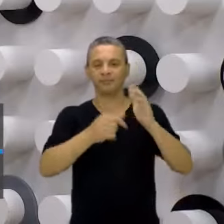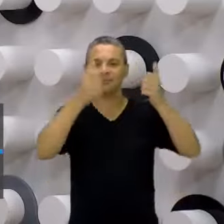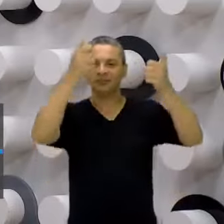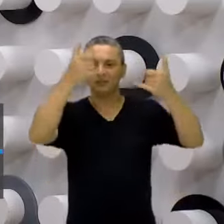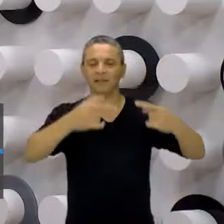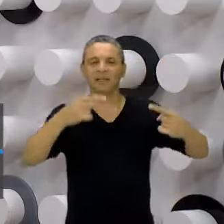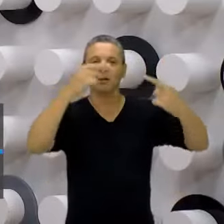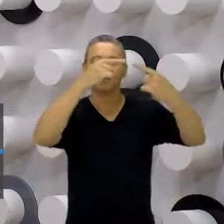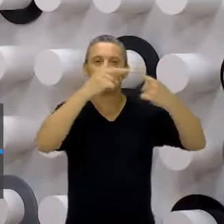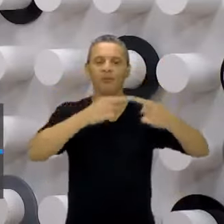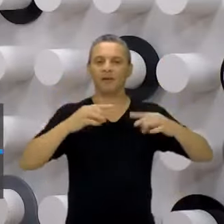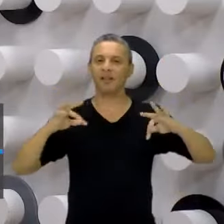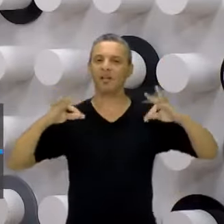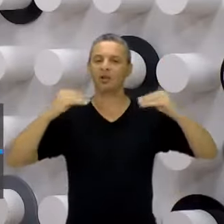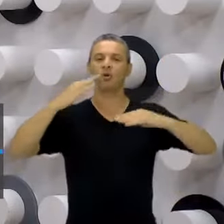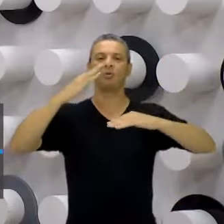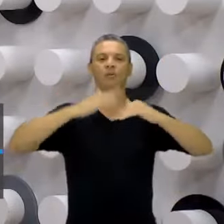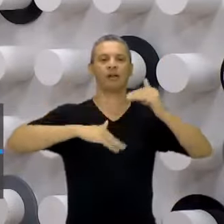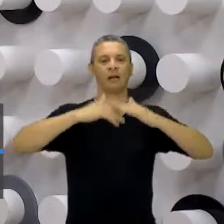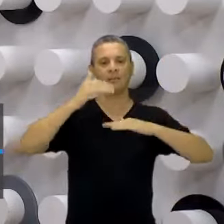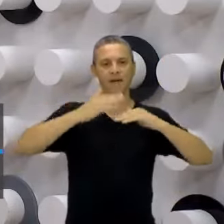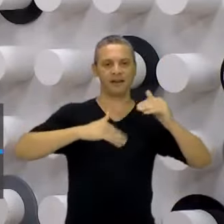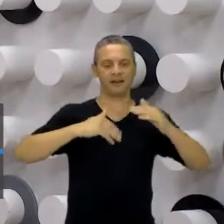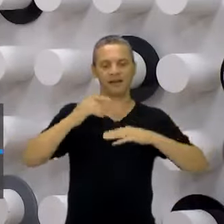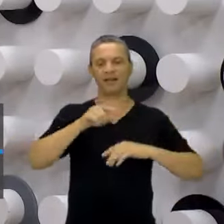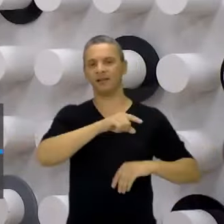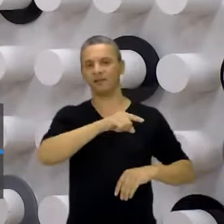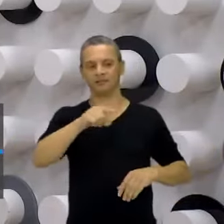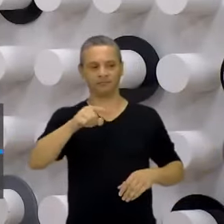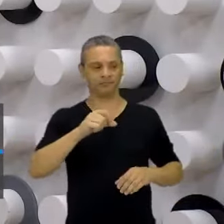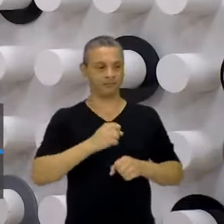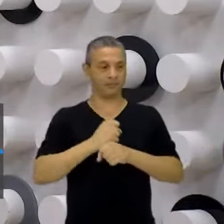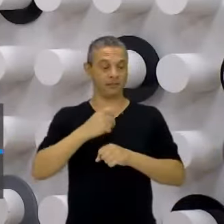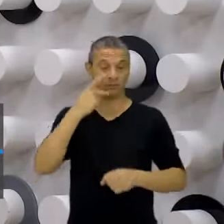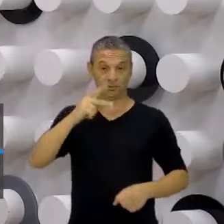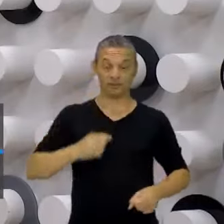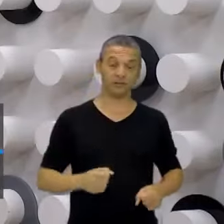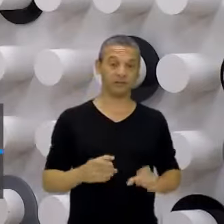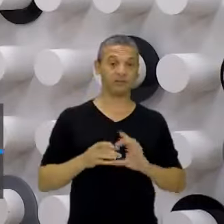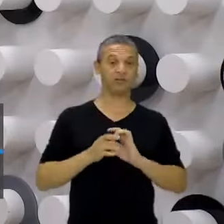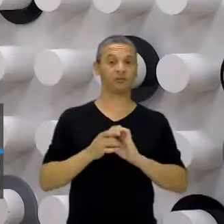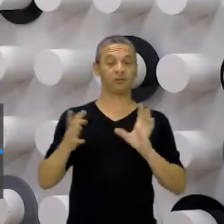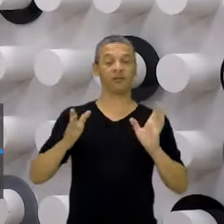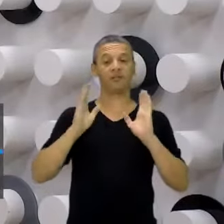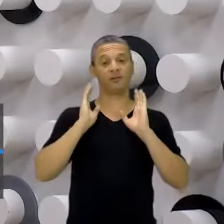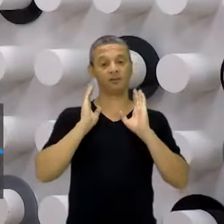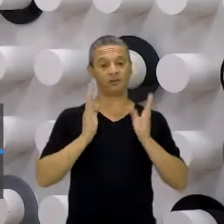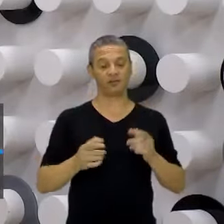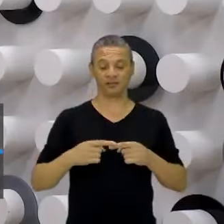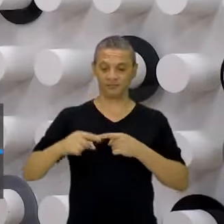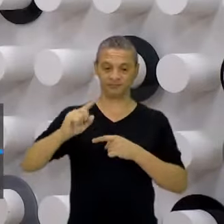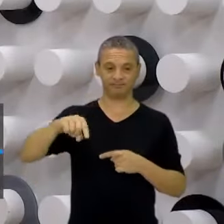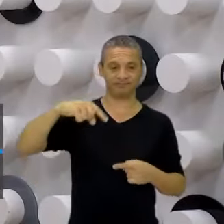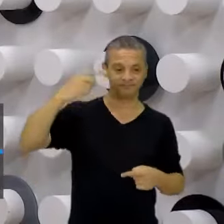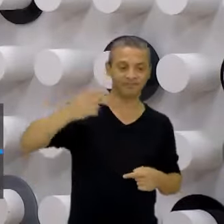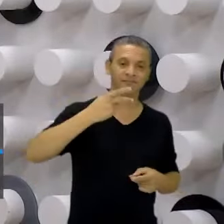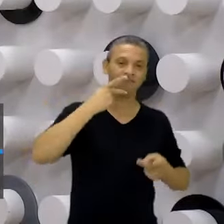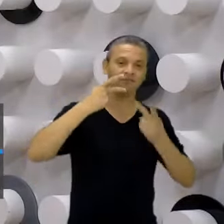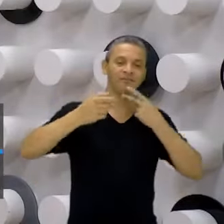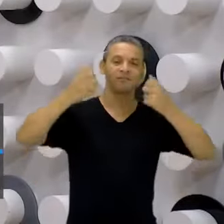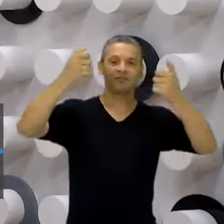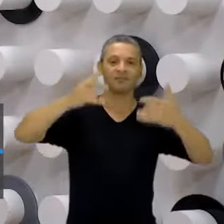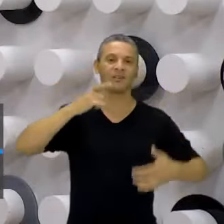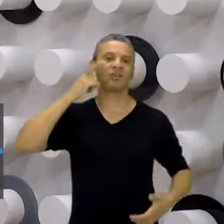com o quê? Com todas as habilidades socioemocionais de acordo com o seu ano e série. Ela já está disponível. Semana que vem, nós falaremos um pouquinho mais sobre